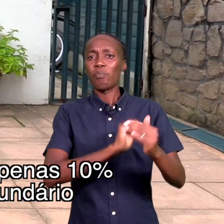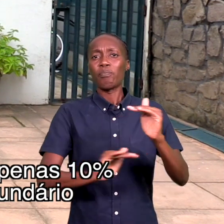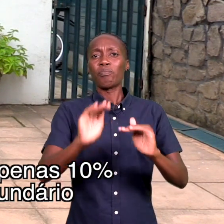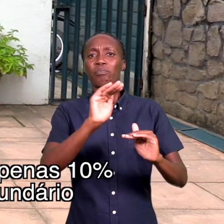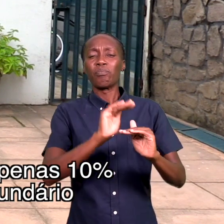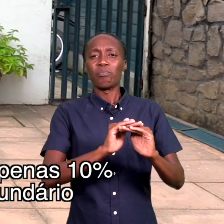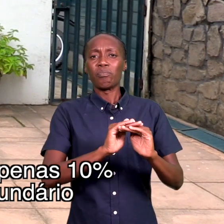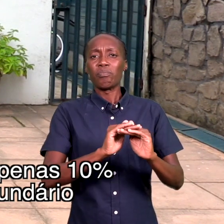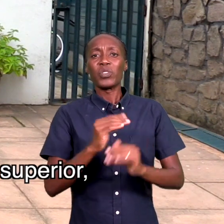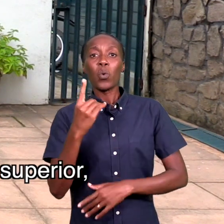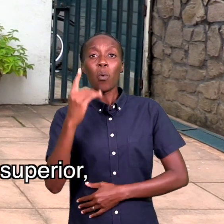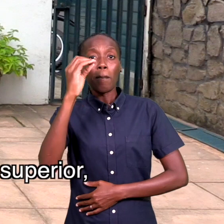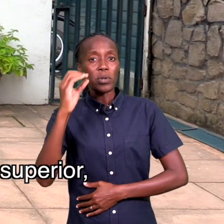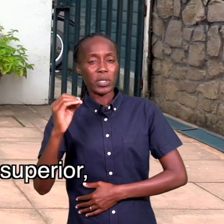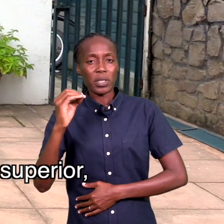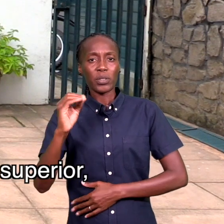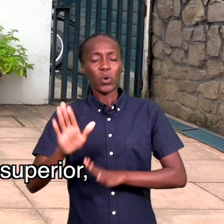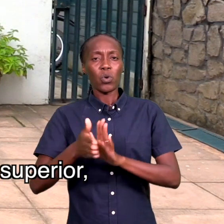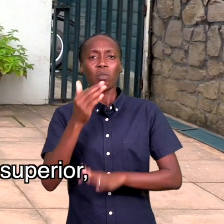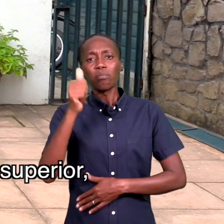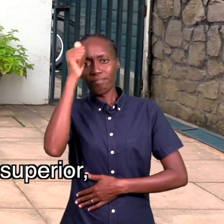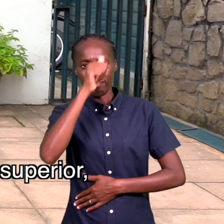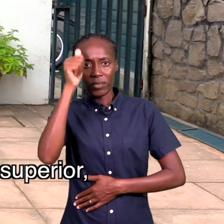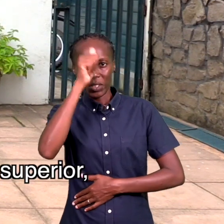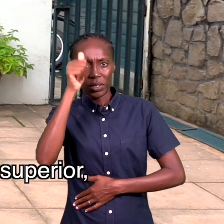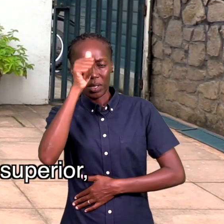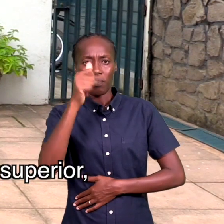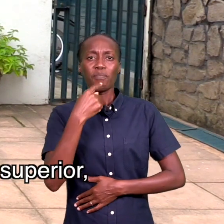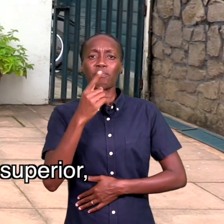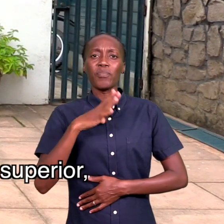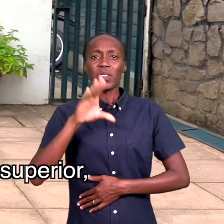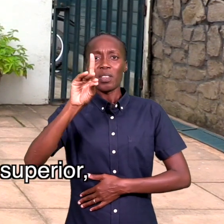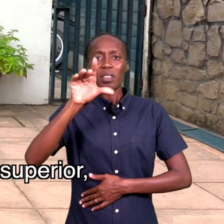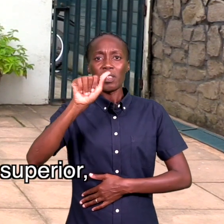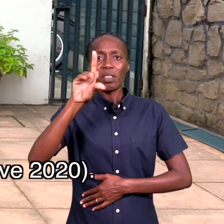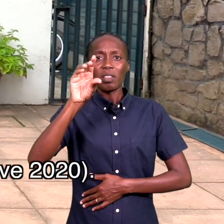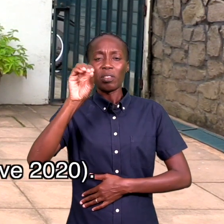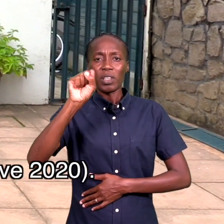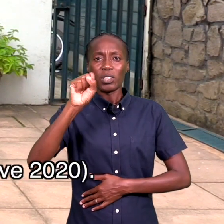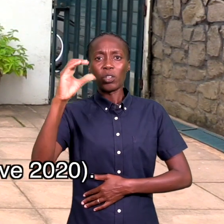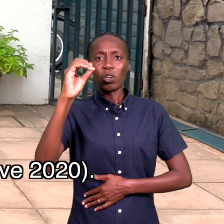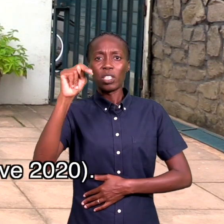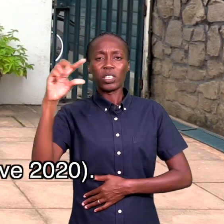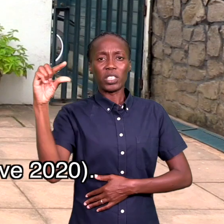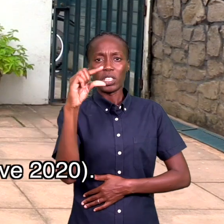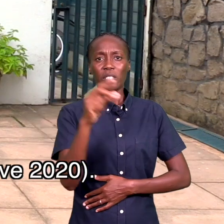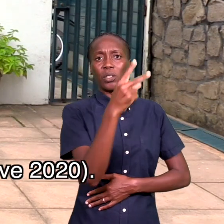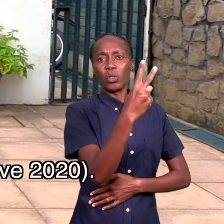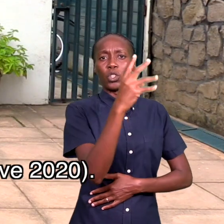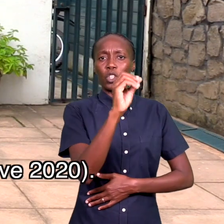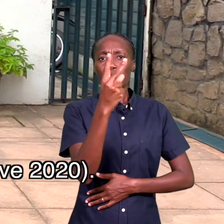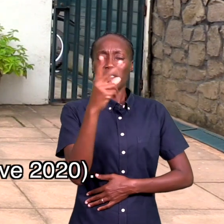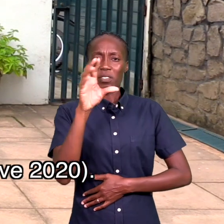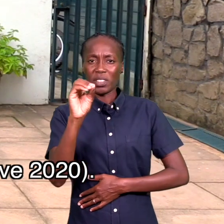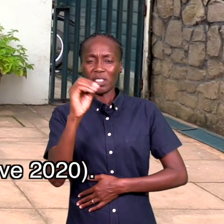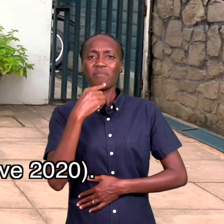o ensino secundário. E destas, só 1% ingressam no ensino superior, segundo dados de uma ONG